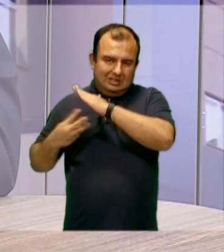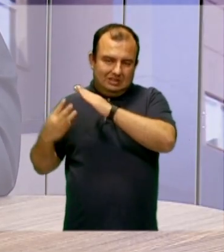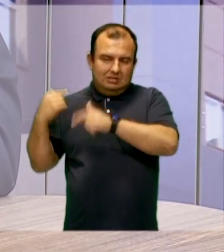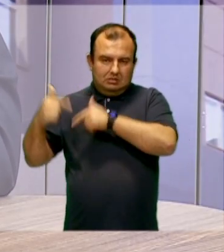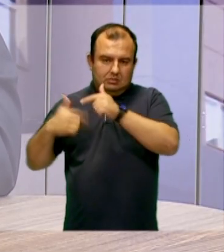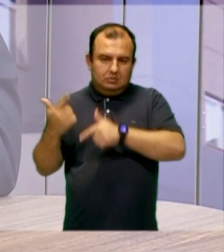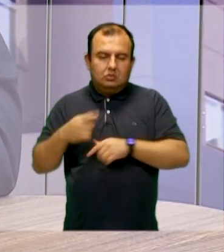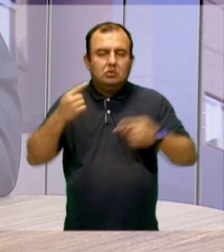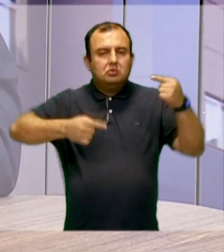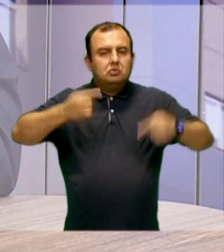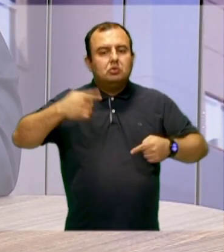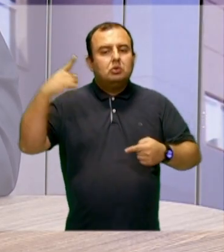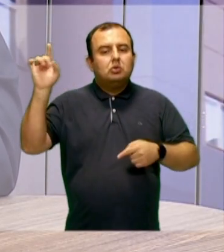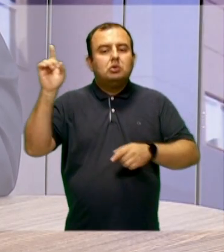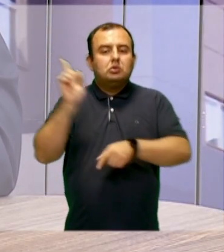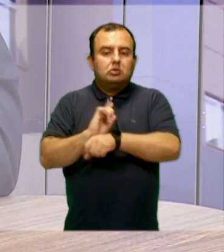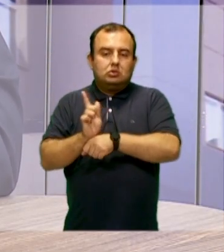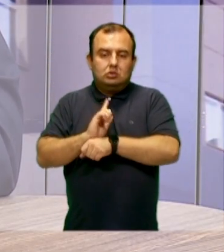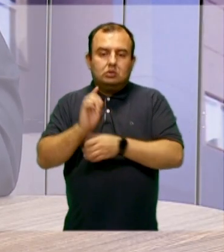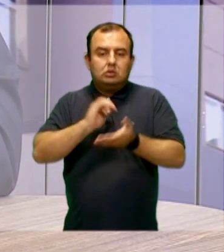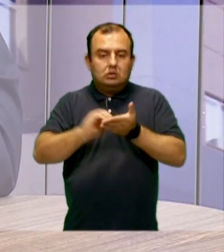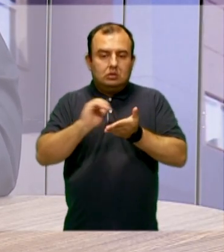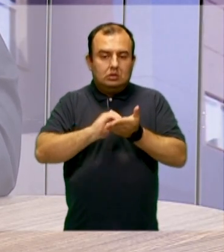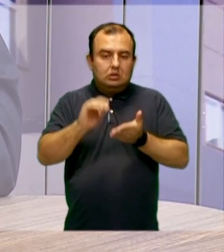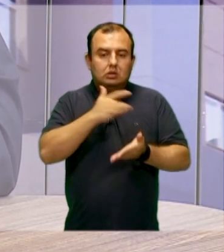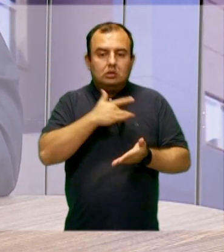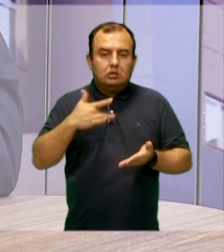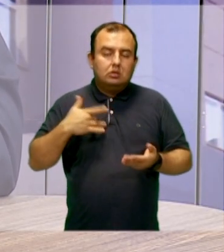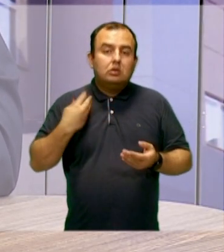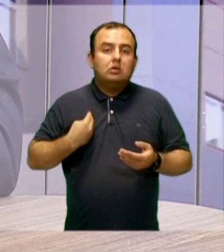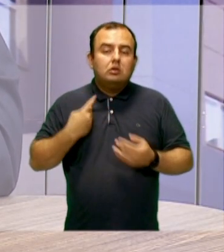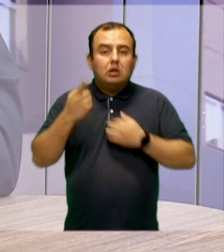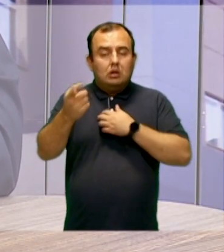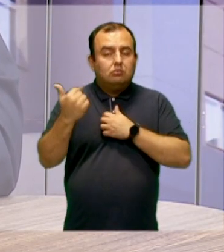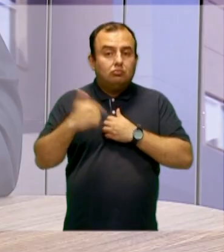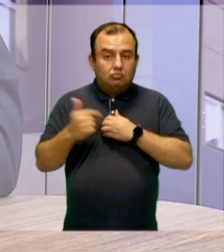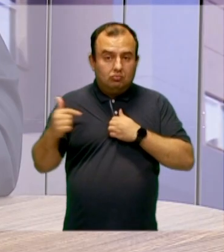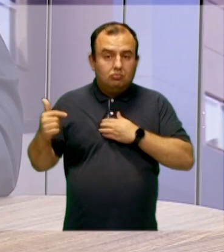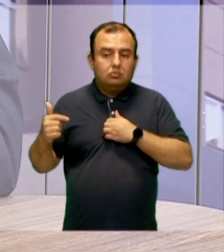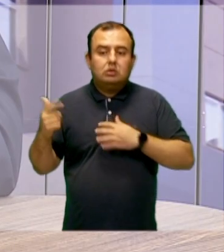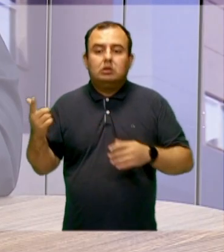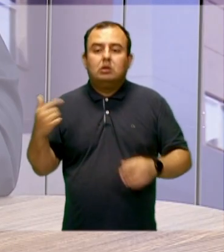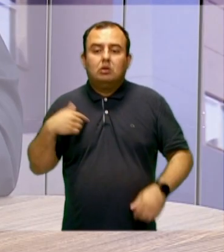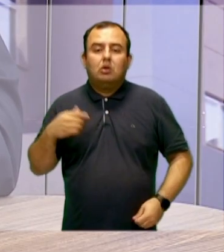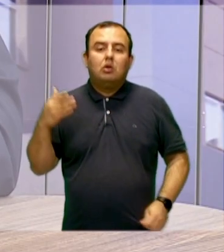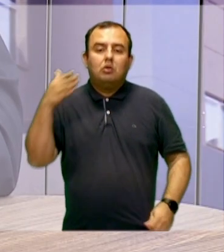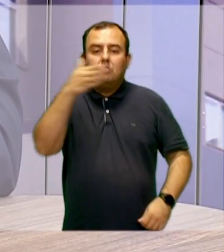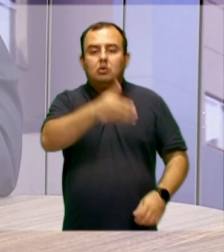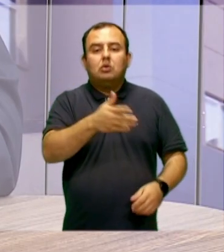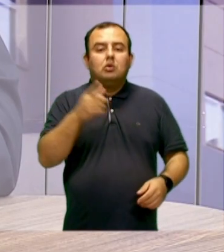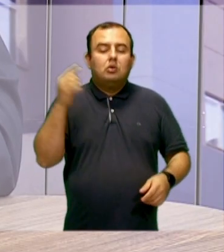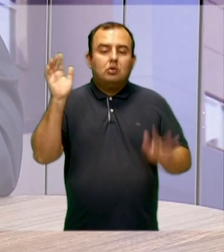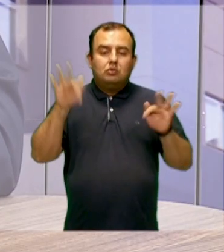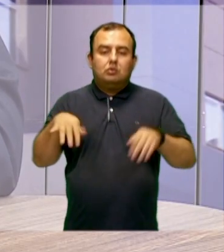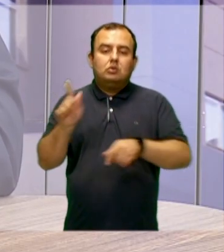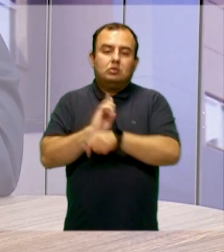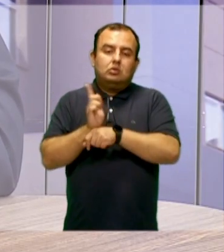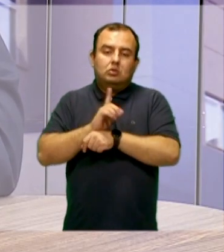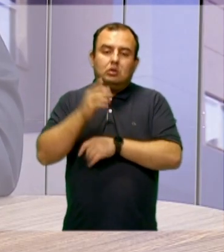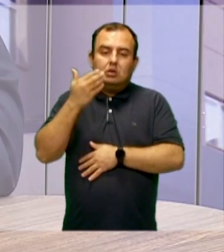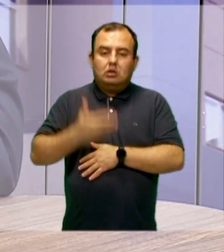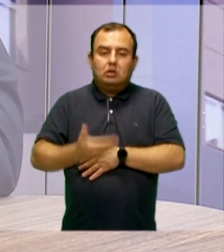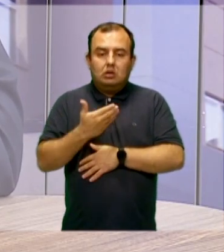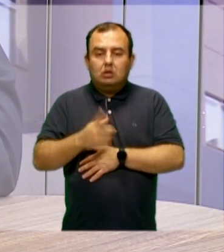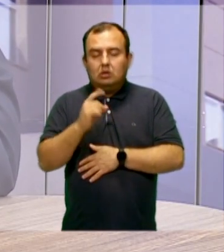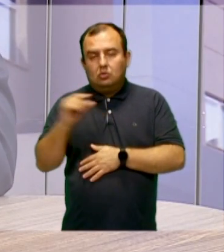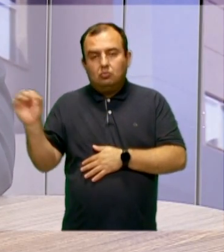discussão na última gestão que a Secretaria de Saúde não estava lá. A Secretaria de Saúde ela foi para lá no final da gestão, somente em dezembro,